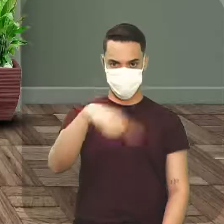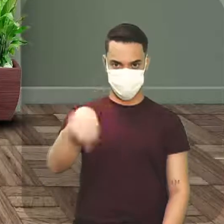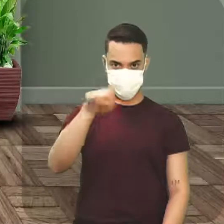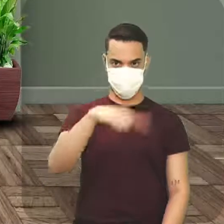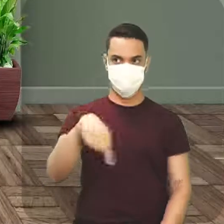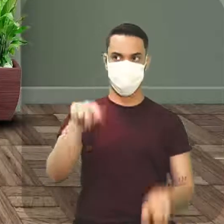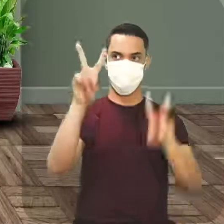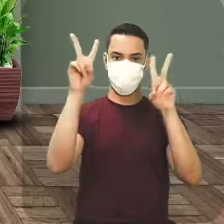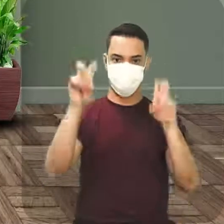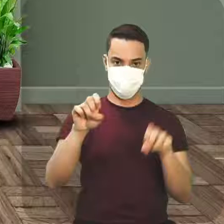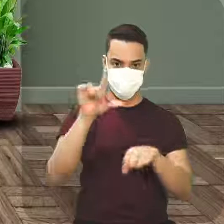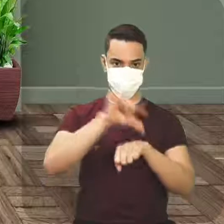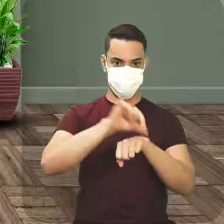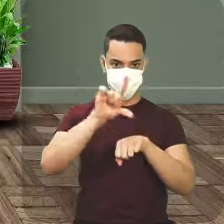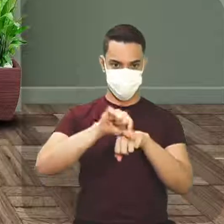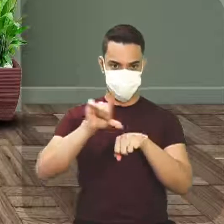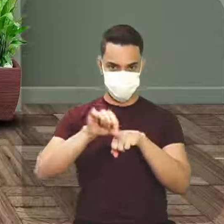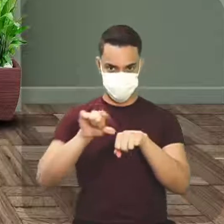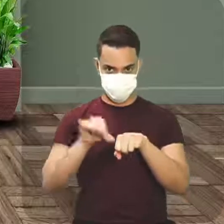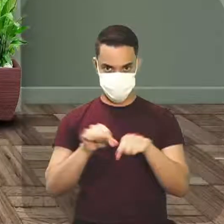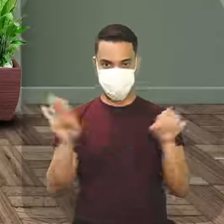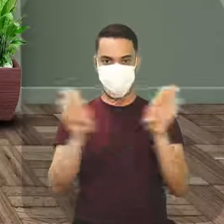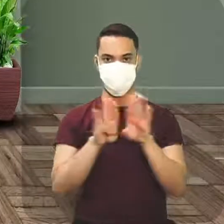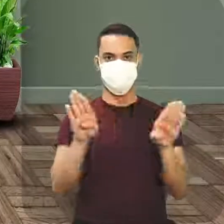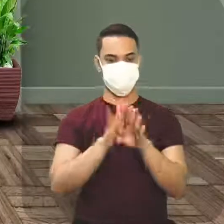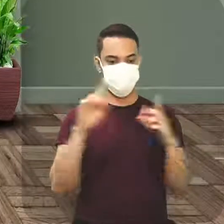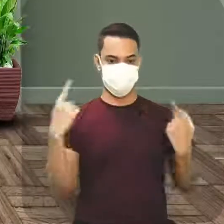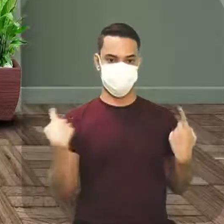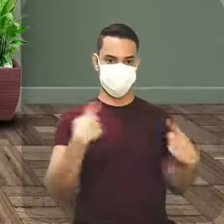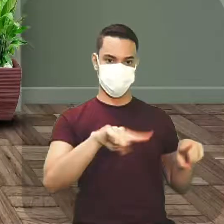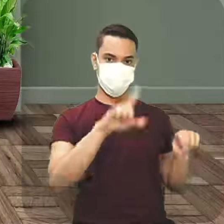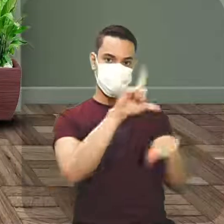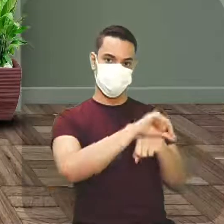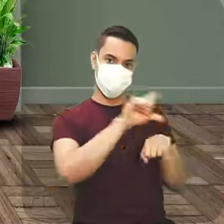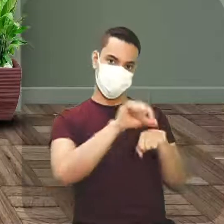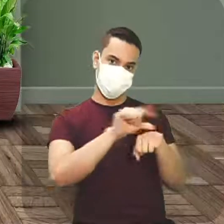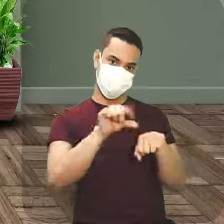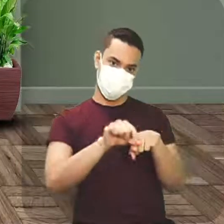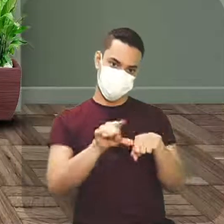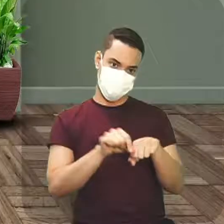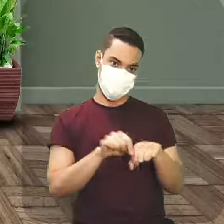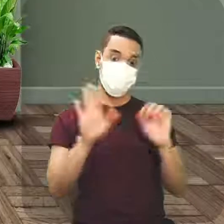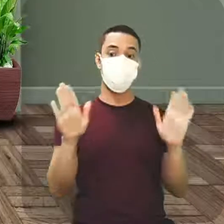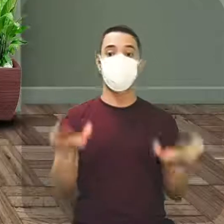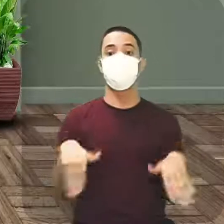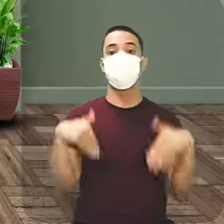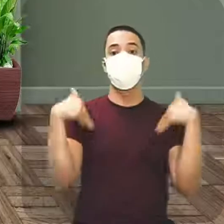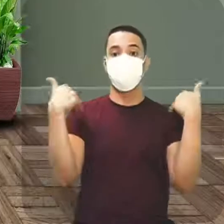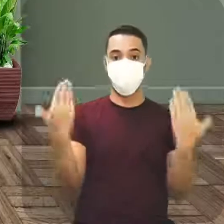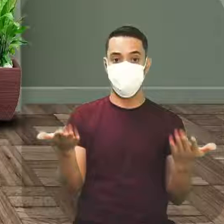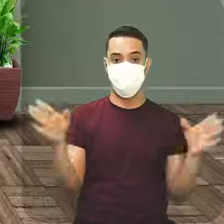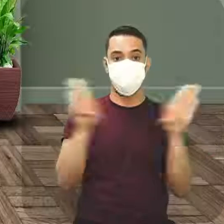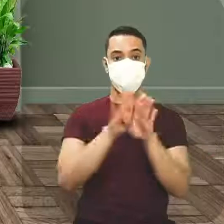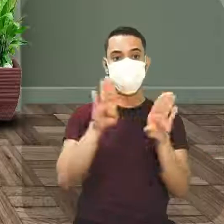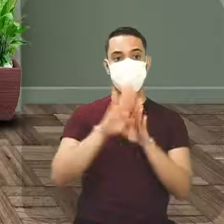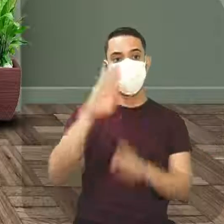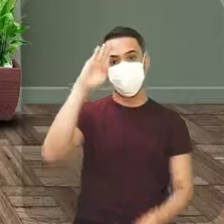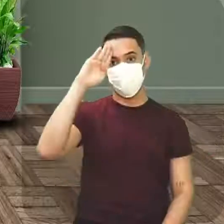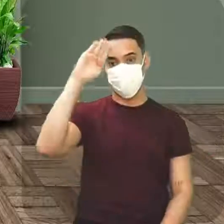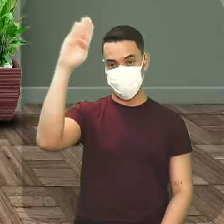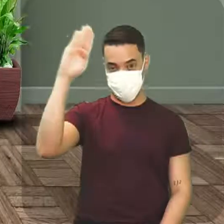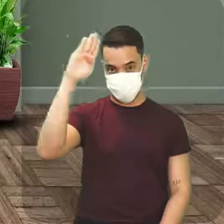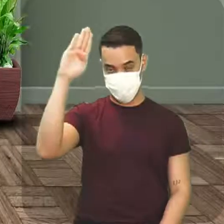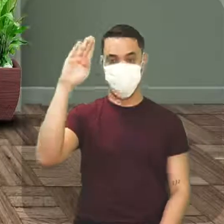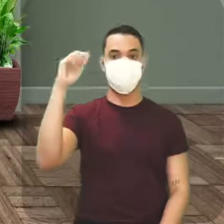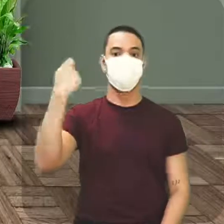da argumentação, da contra-argumentação e quais os principais recursos